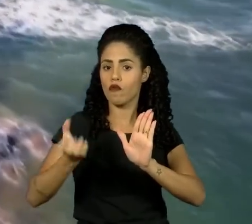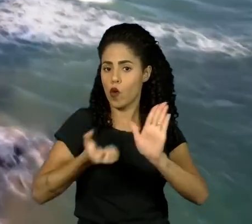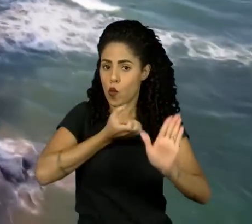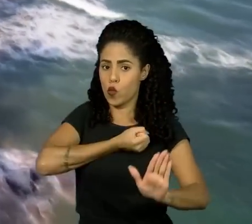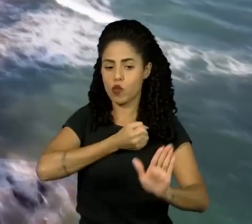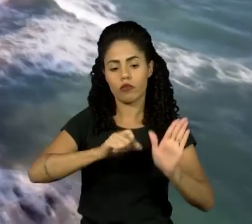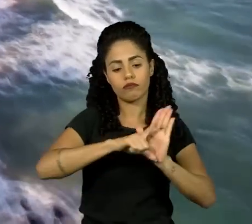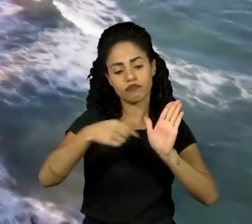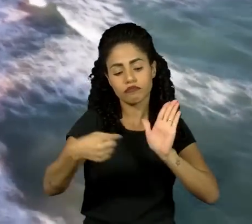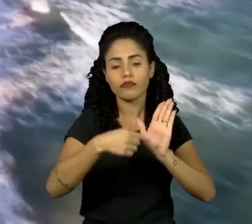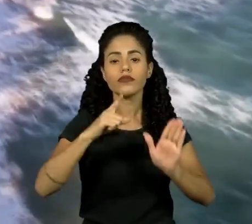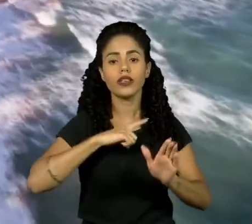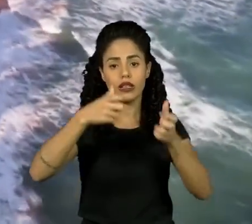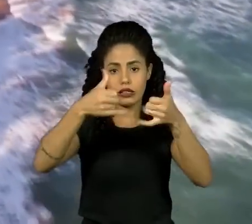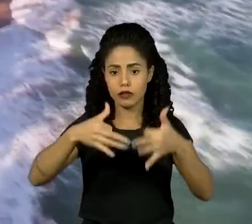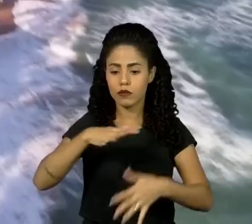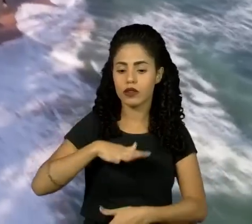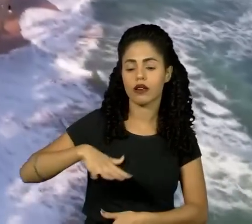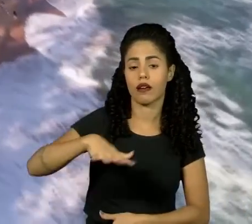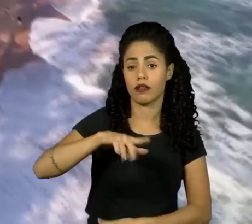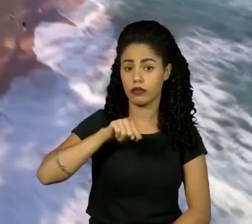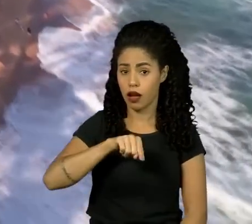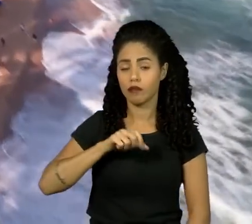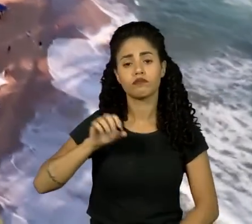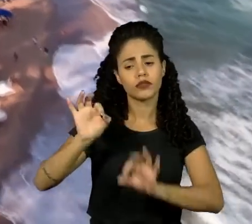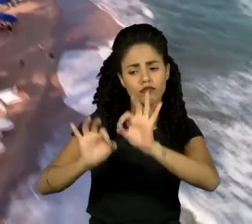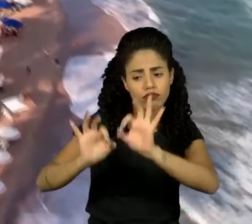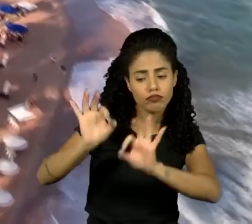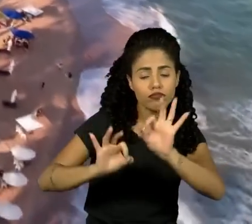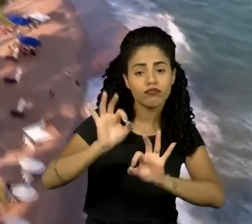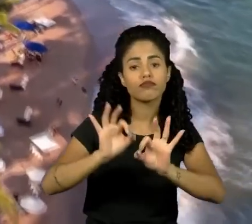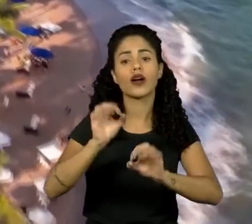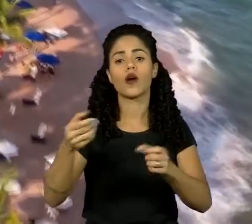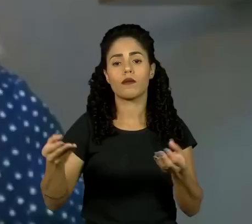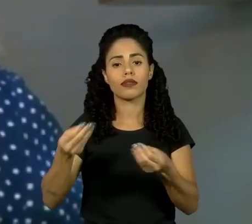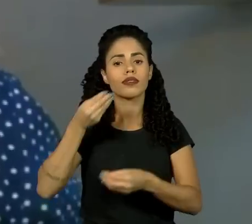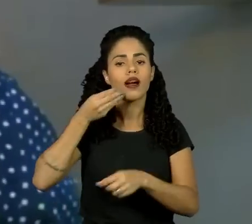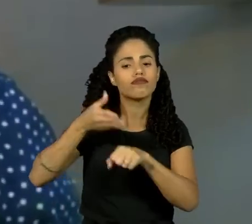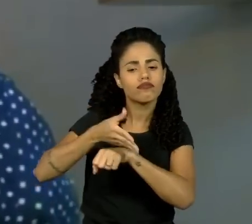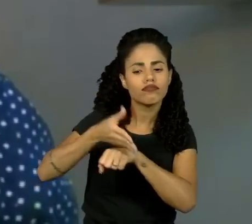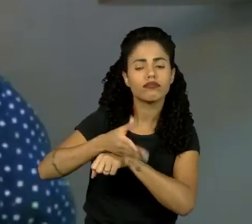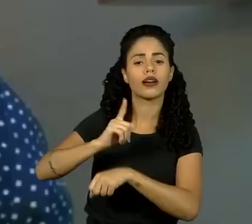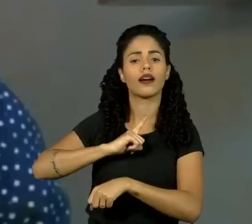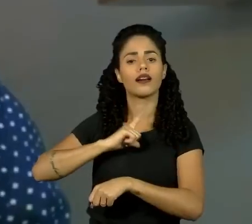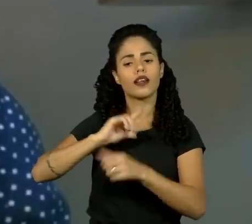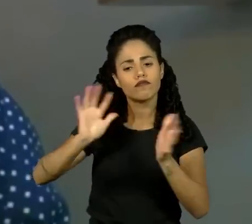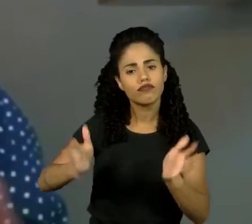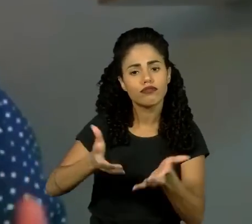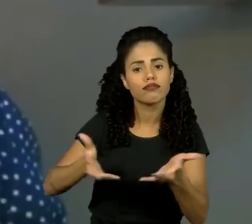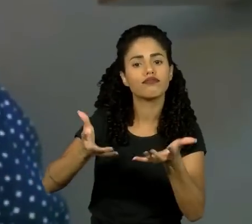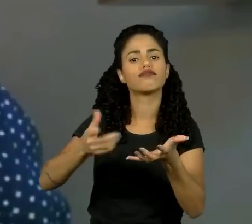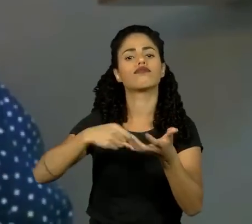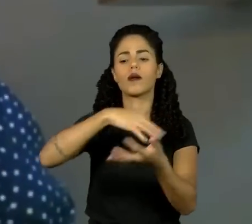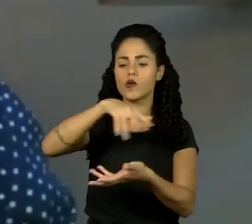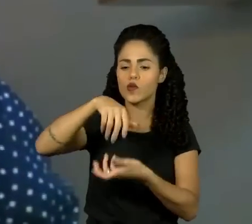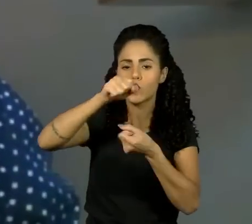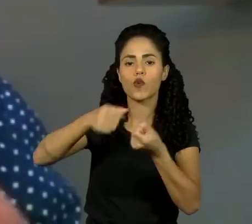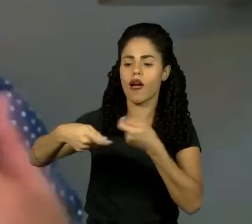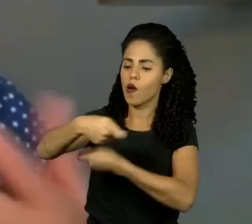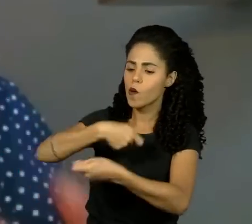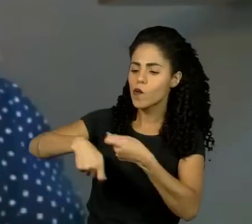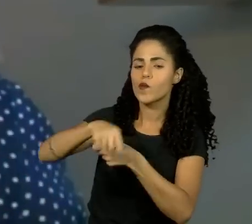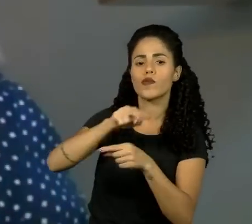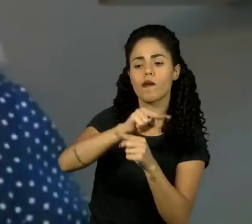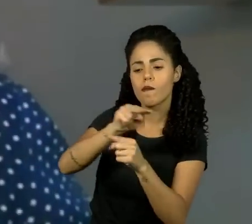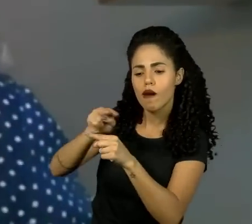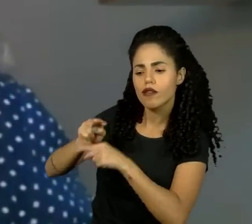como Lei do Mar. Ela propõe um planejamento integrado e participativo, ela promove o zonamento ecológico econômico, a proteção e